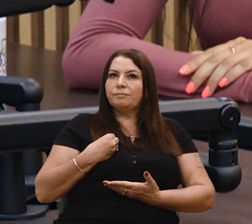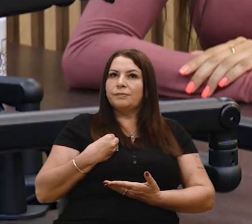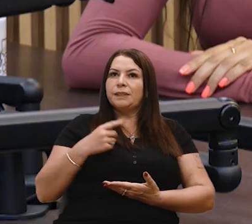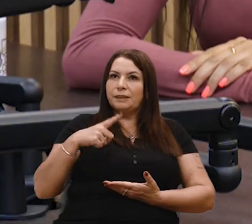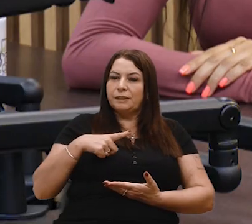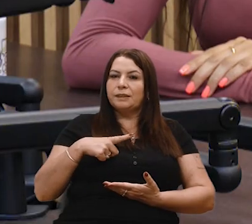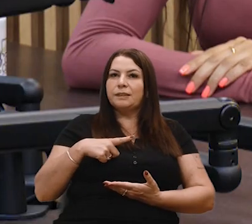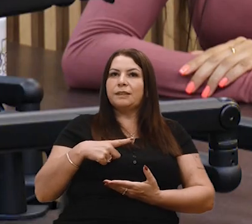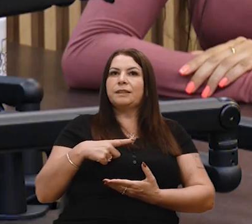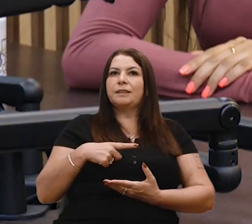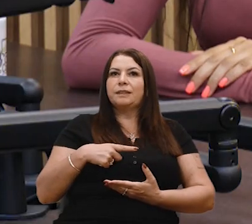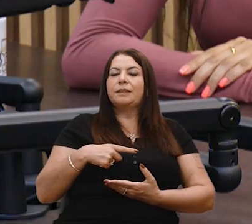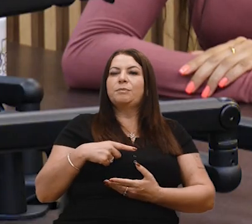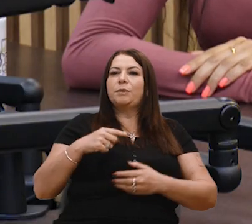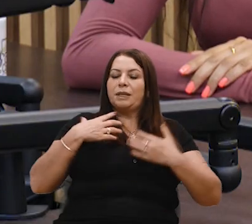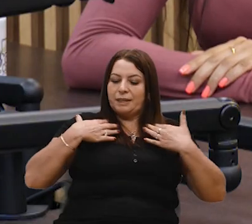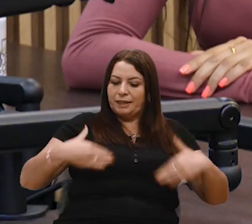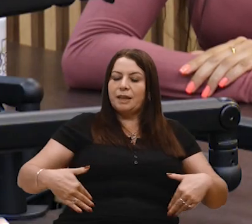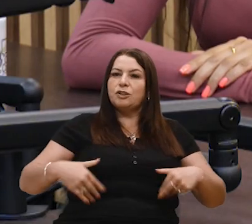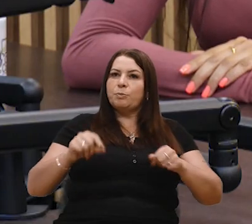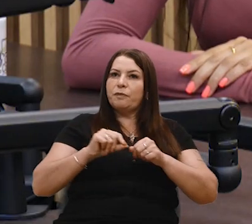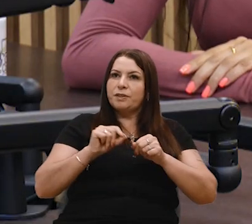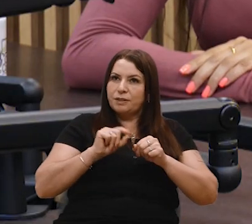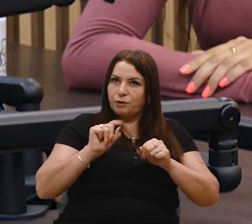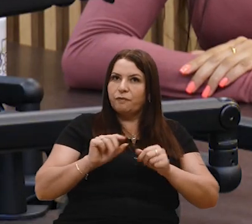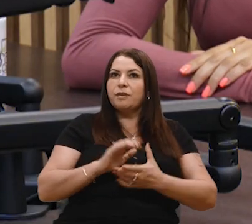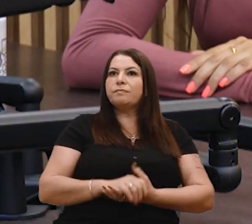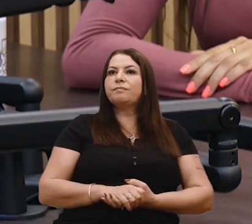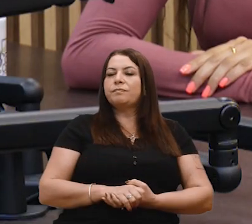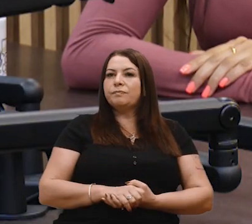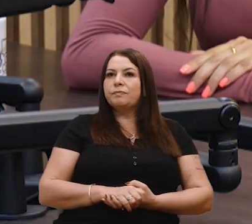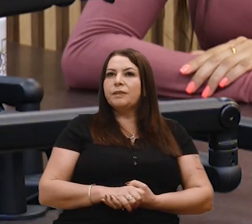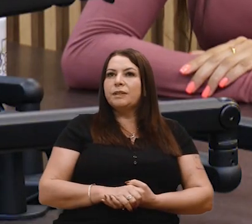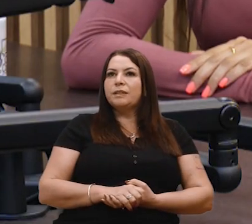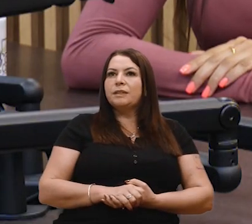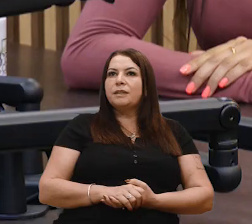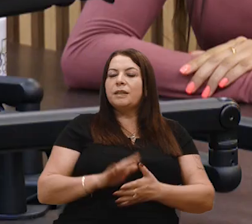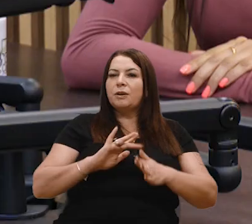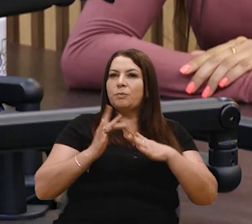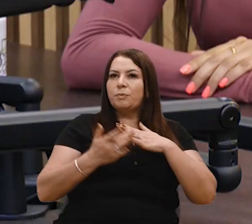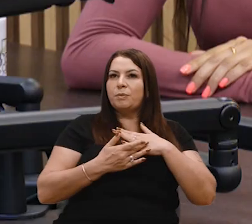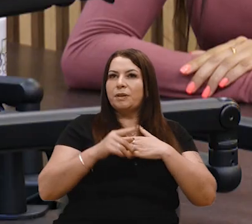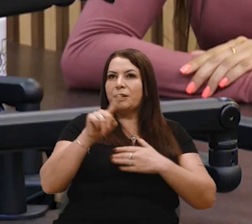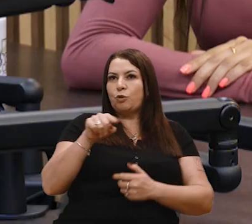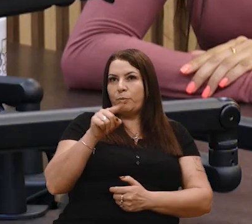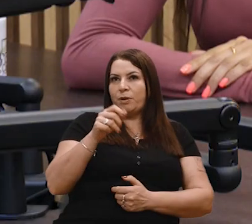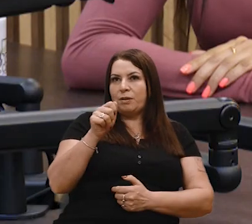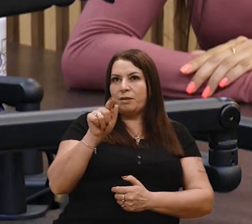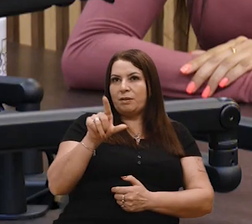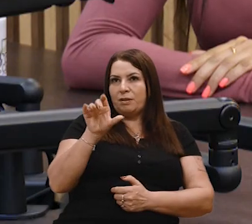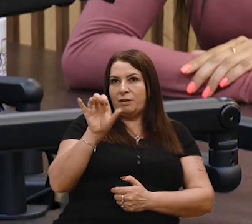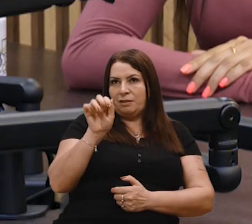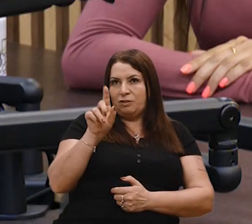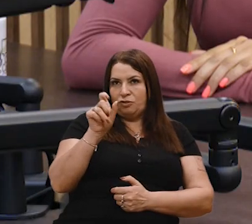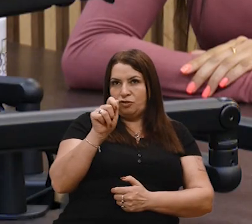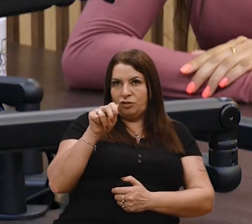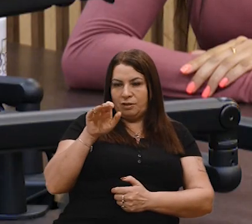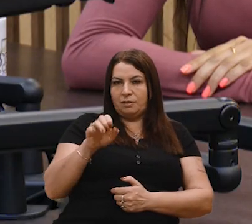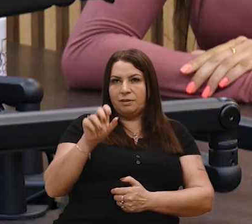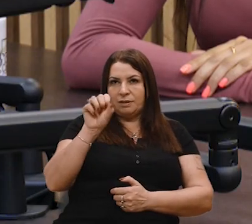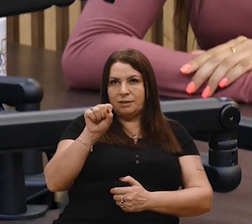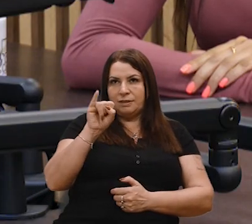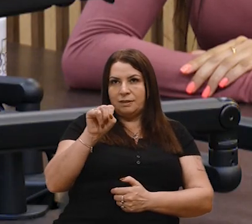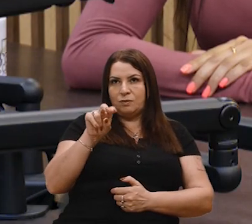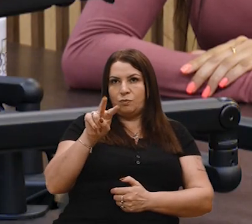nativa, literalmente. Ela garante minha integridade física para poder fazer o que eu faço. E a minha rede social é